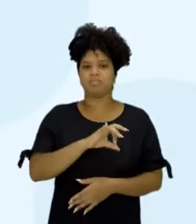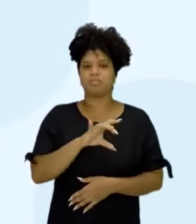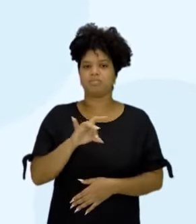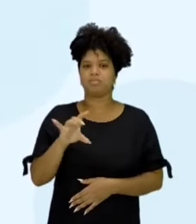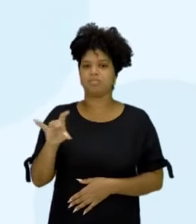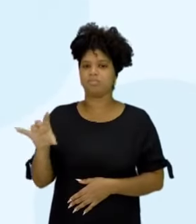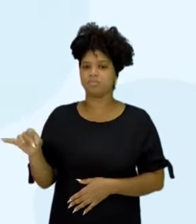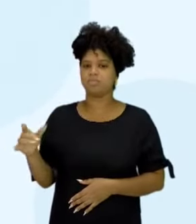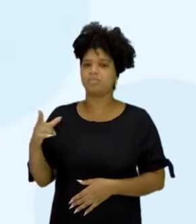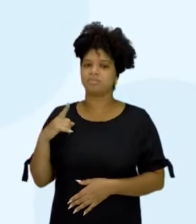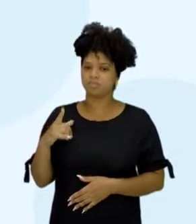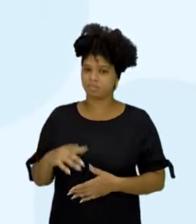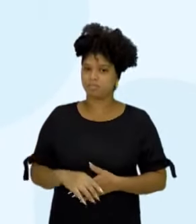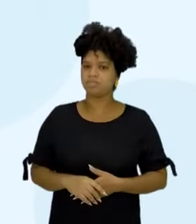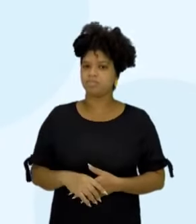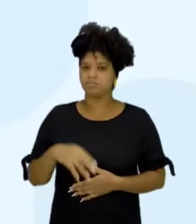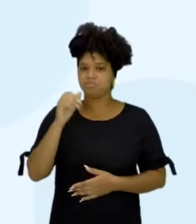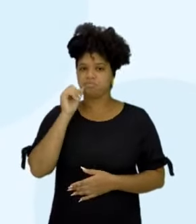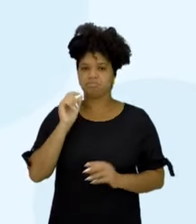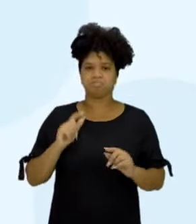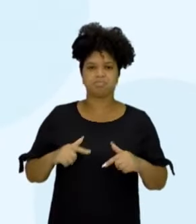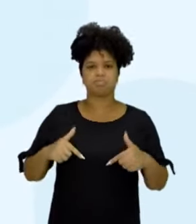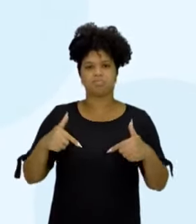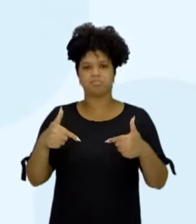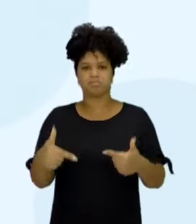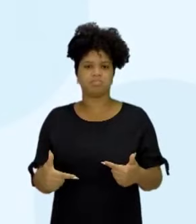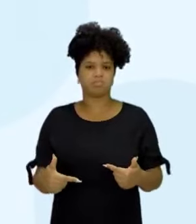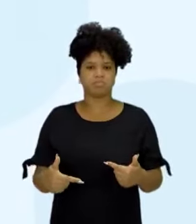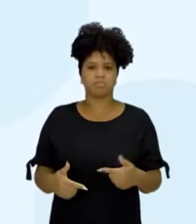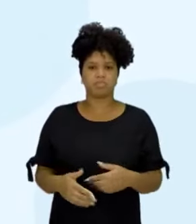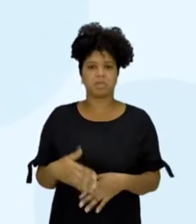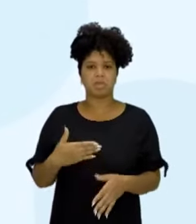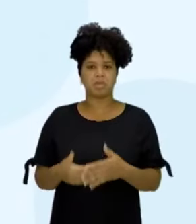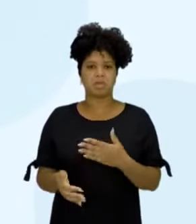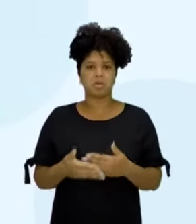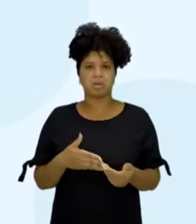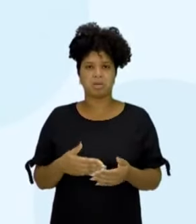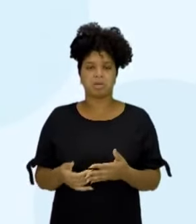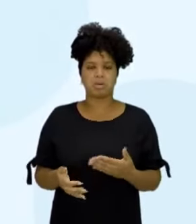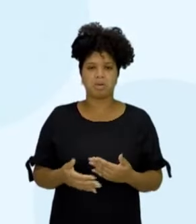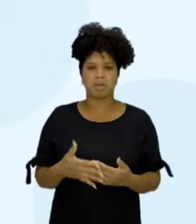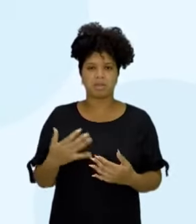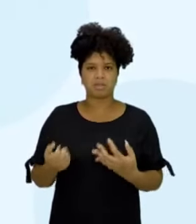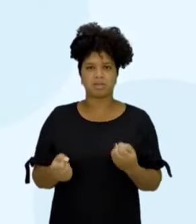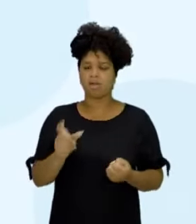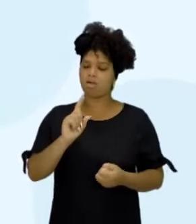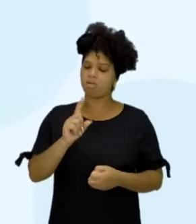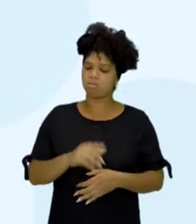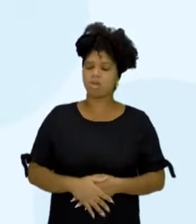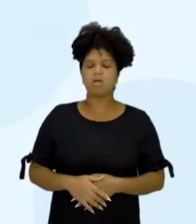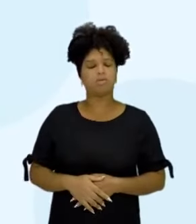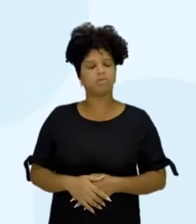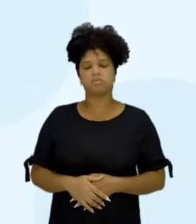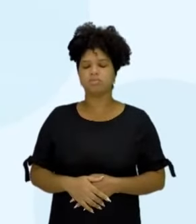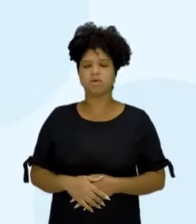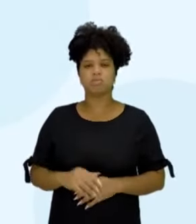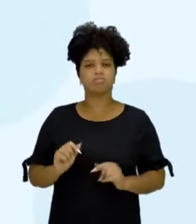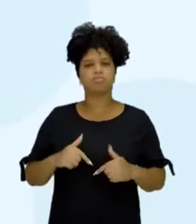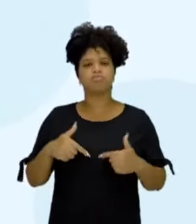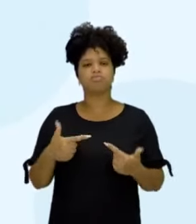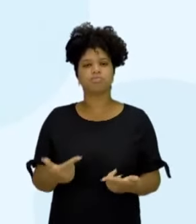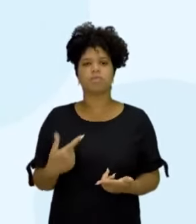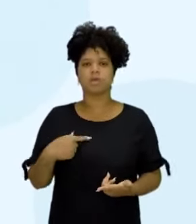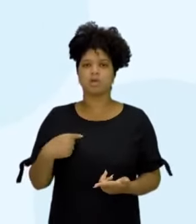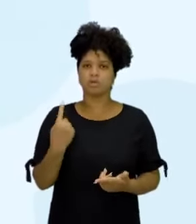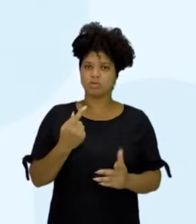né? E essas mulheres, né, que se revoltavam, que estudavam, que sabiam escrever, que liam, tinham,